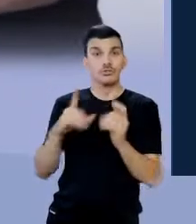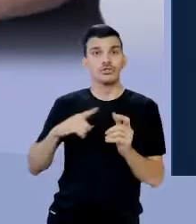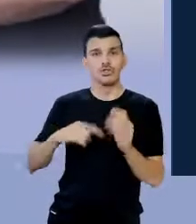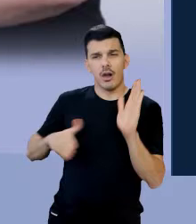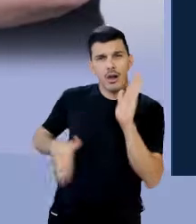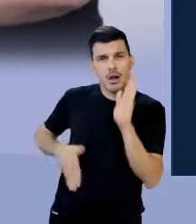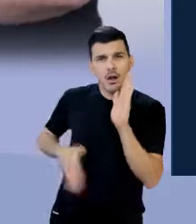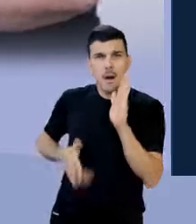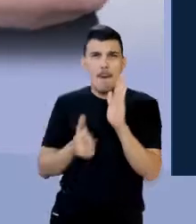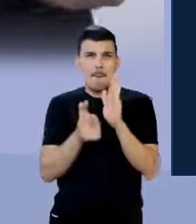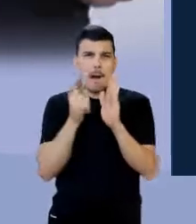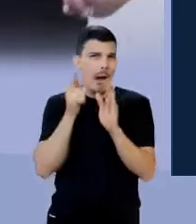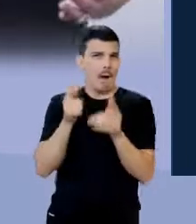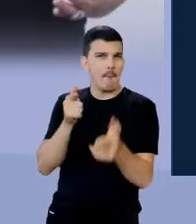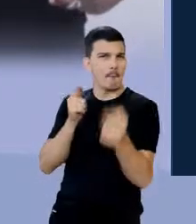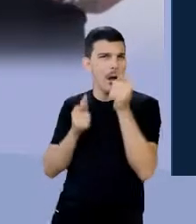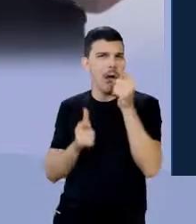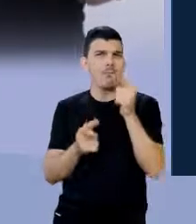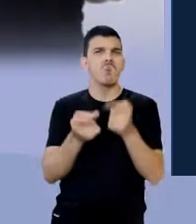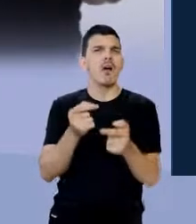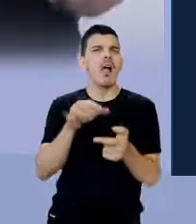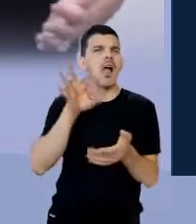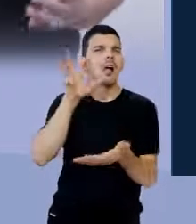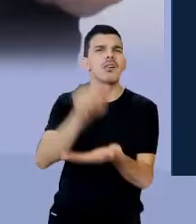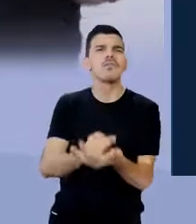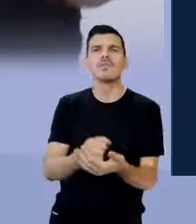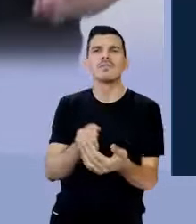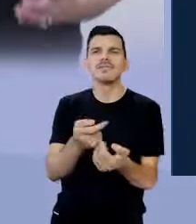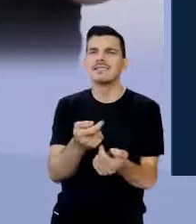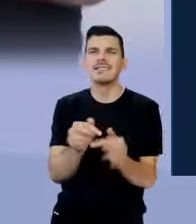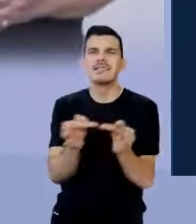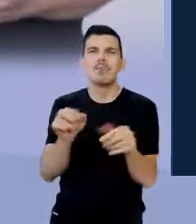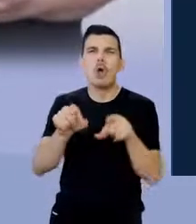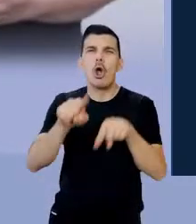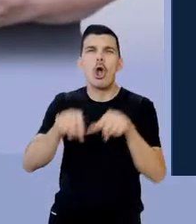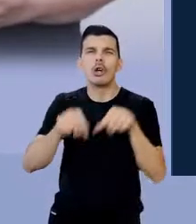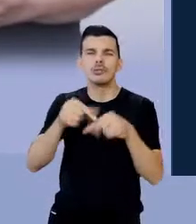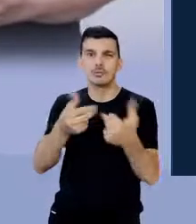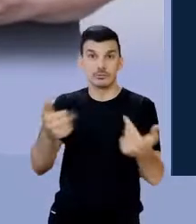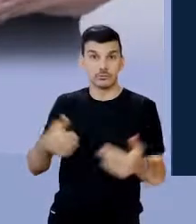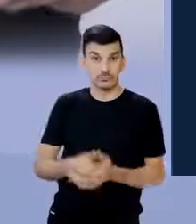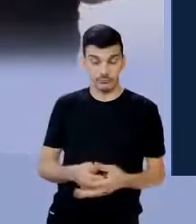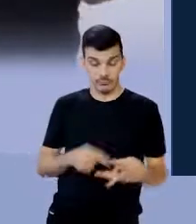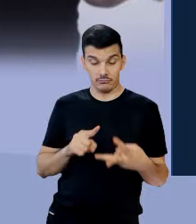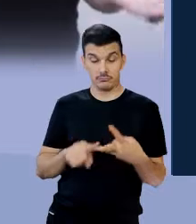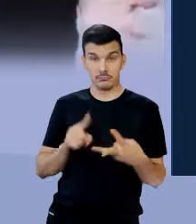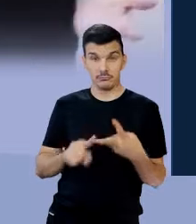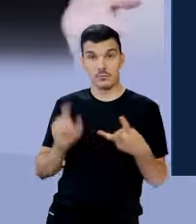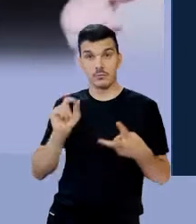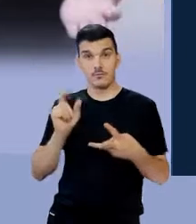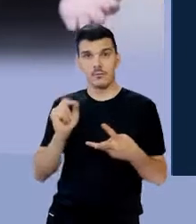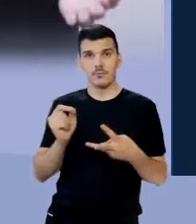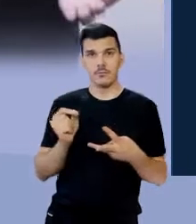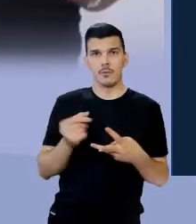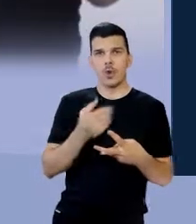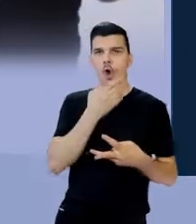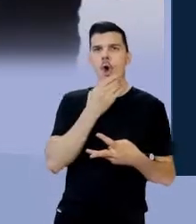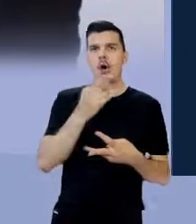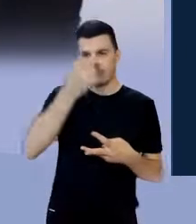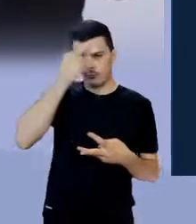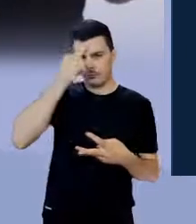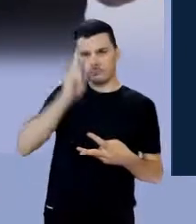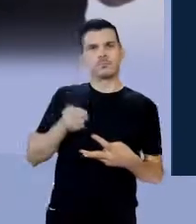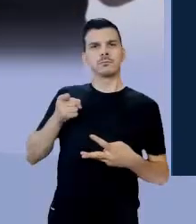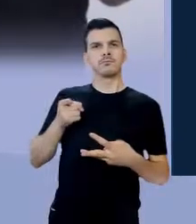e tirava do pobre ou do rico as poucas coisas que possuíam. Havia o senhor que